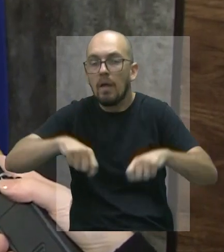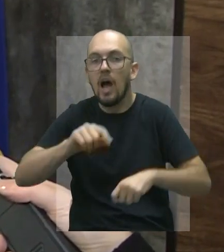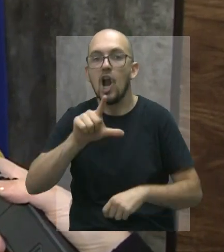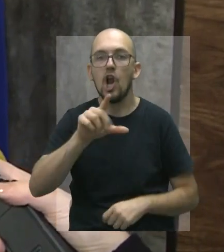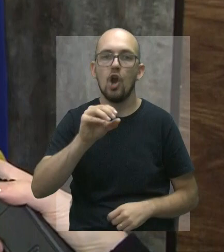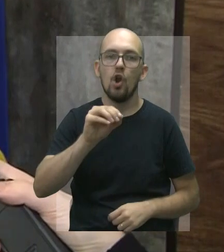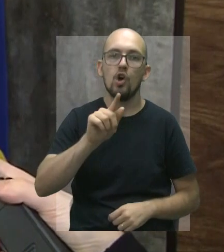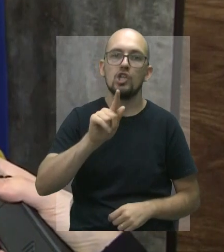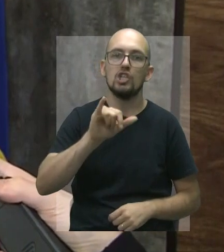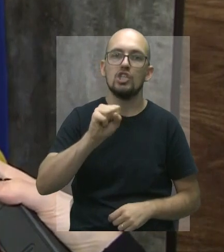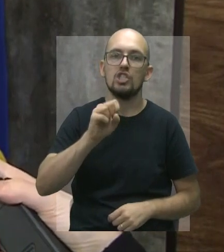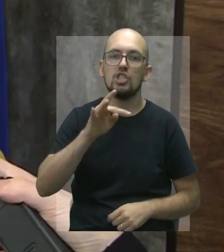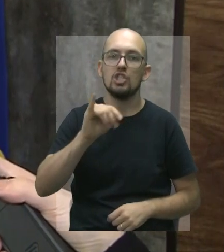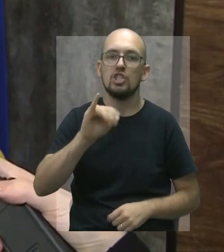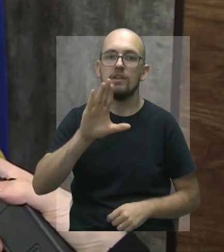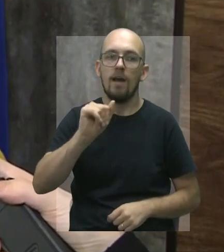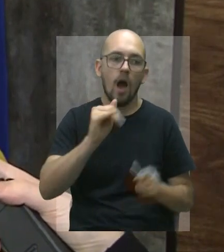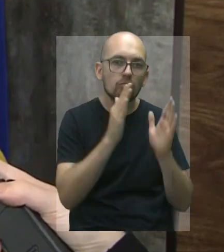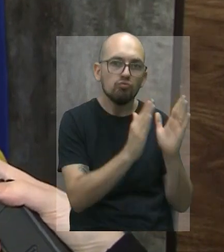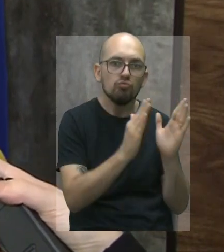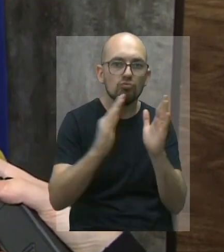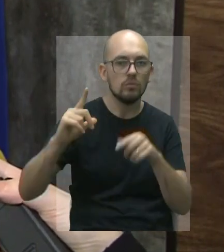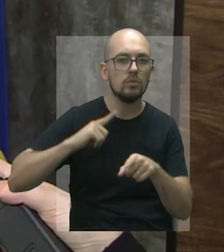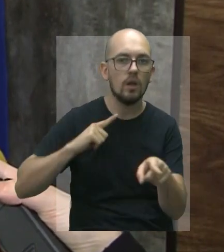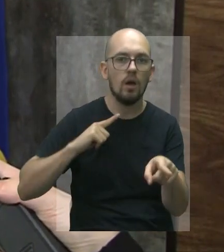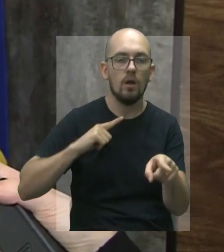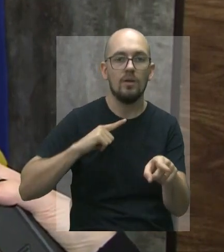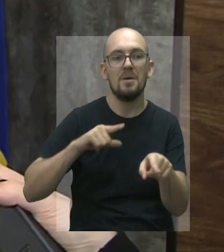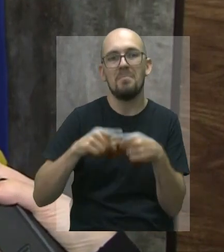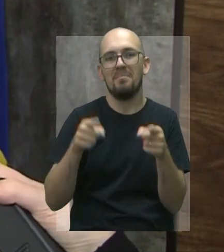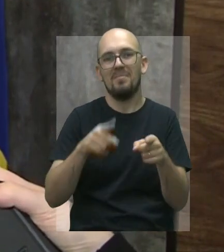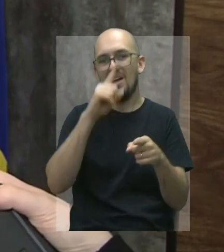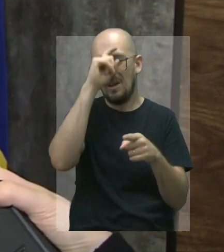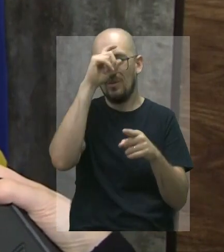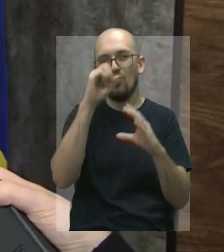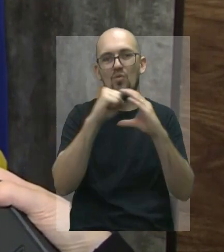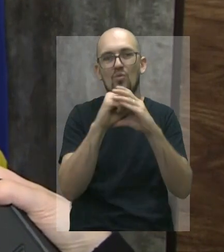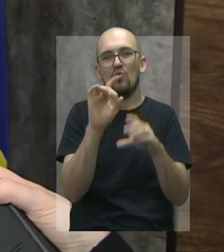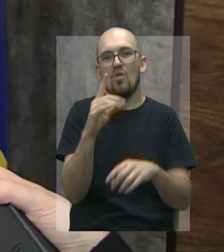tem que disponibilizar para a gente, mas ela tem outros convênios para serem